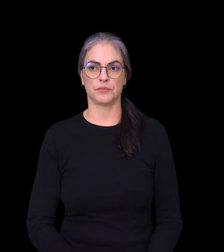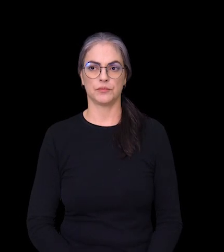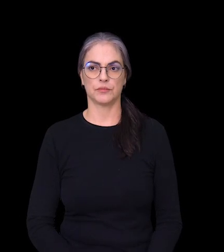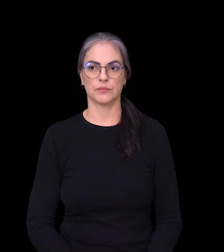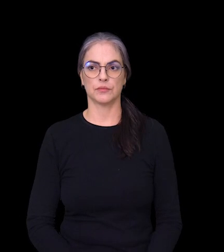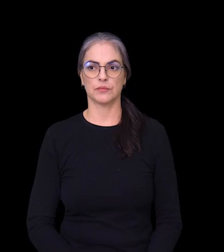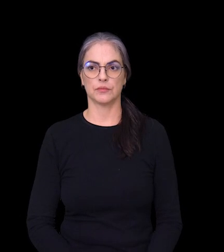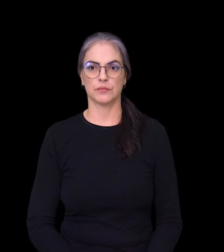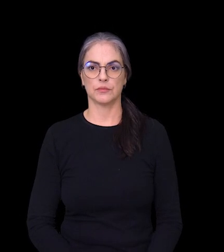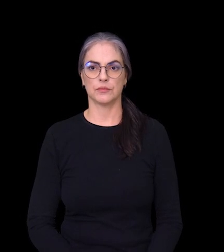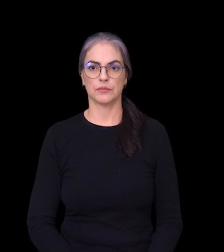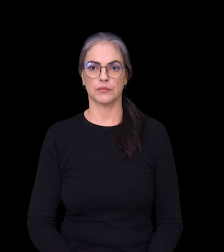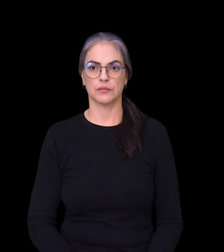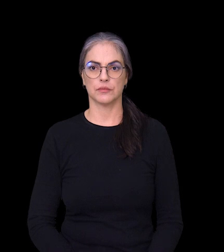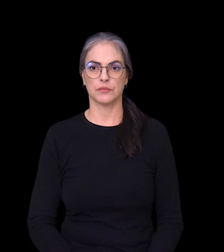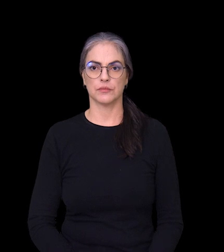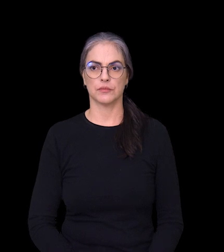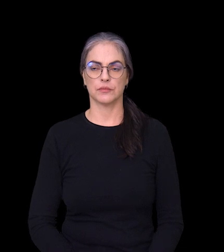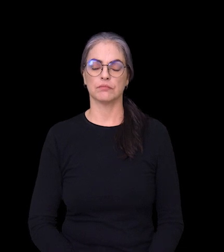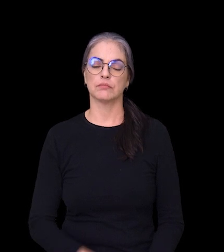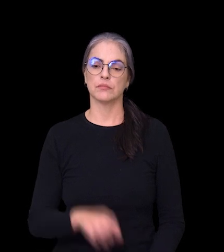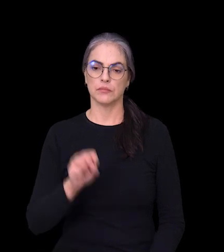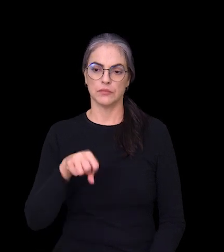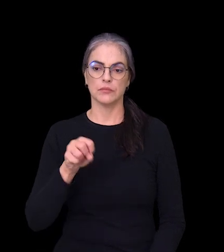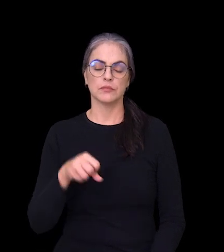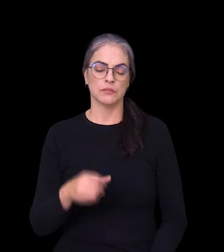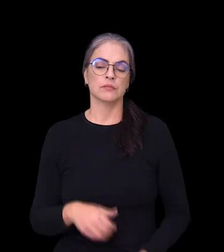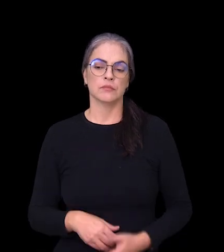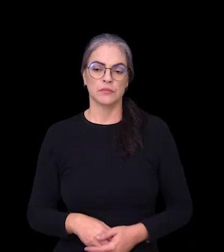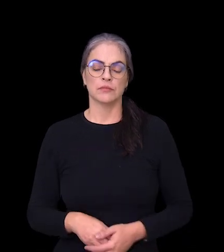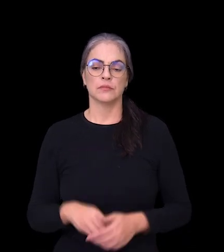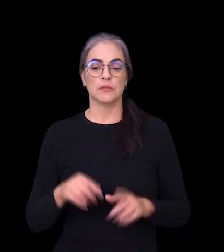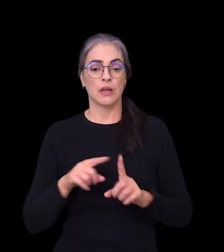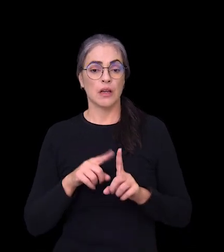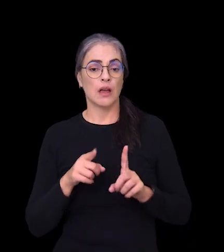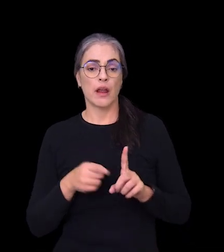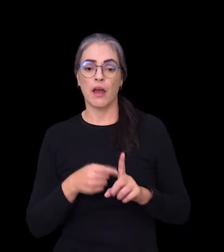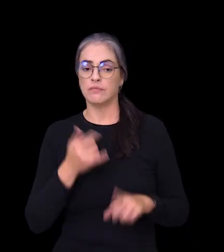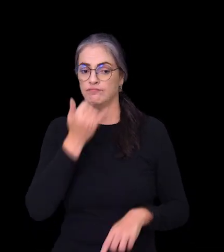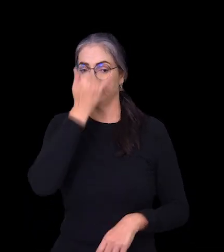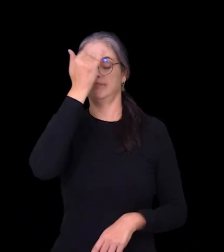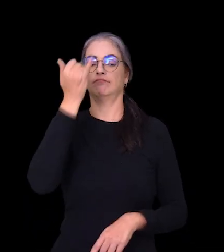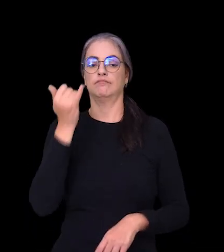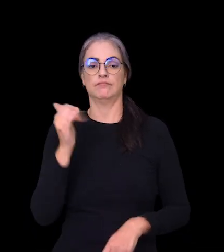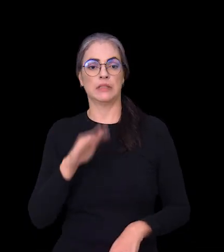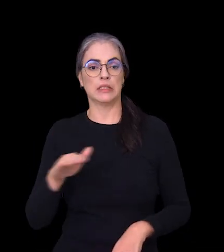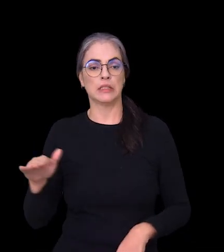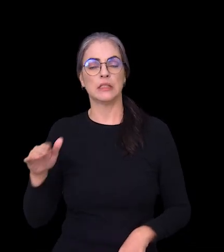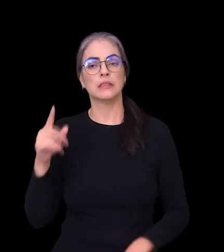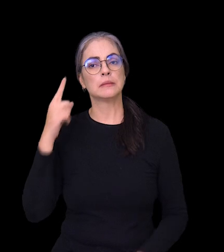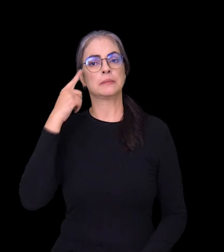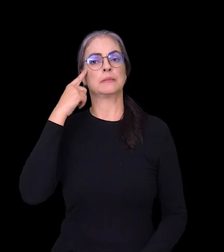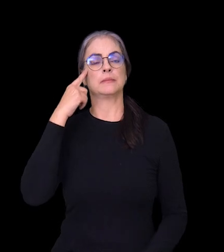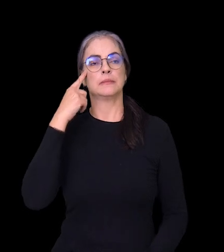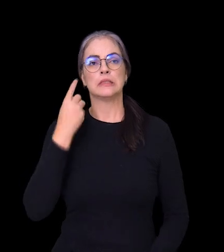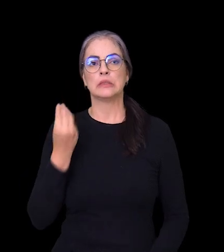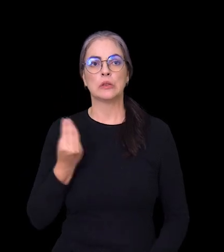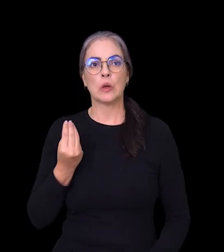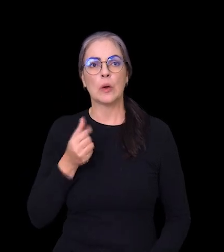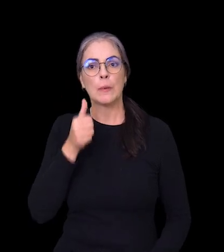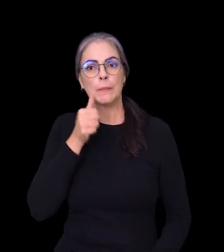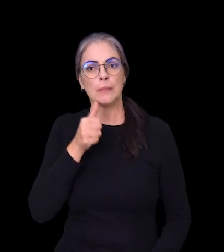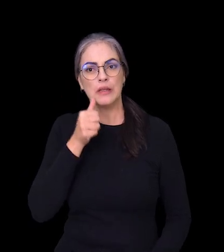Regina. A gente fala tanto, né, da gravidez não intencional e acaba vindo as meninas, né, assim, parece que